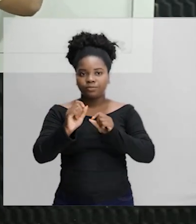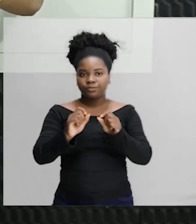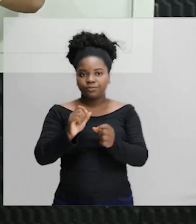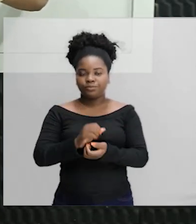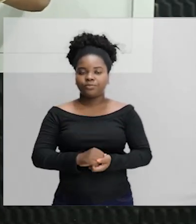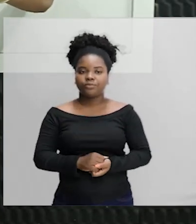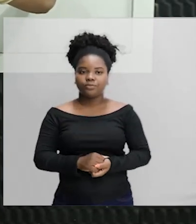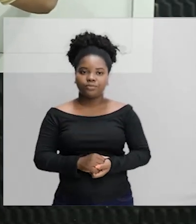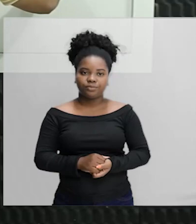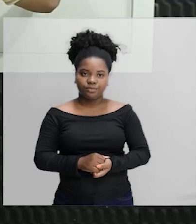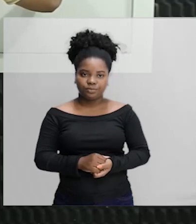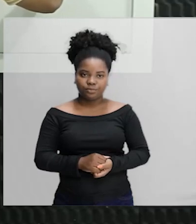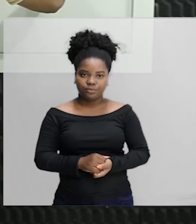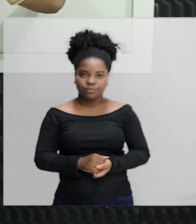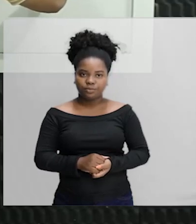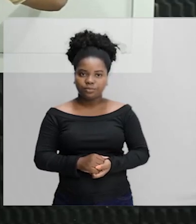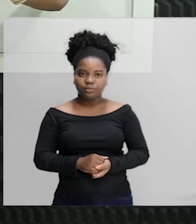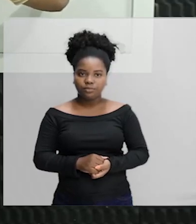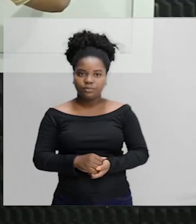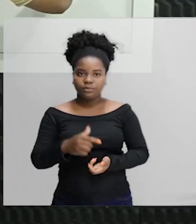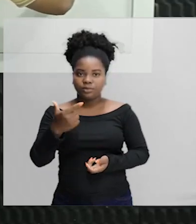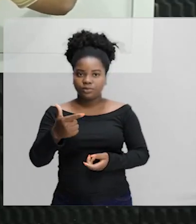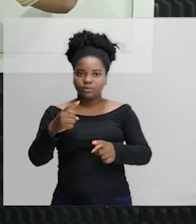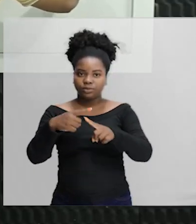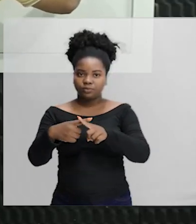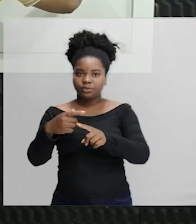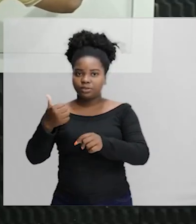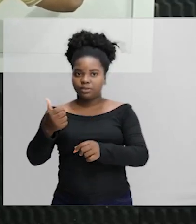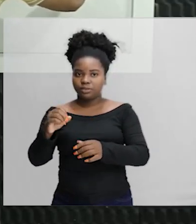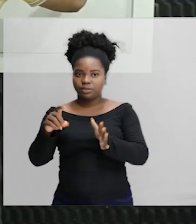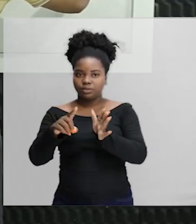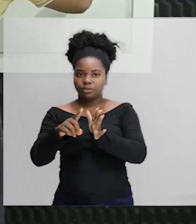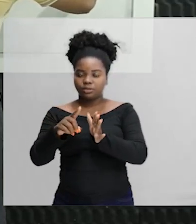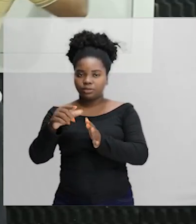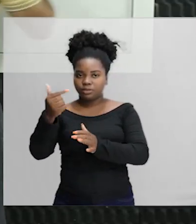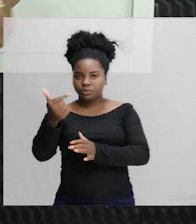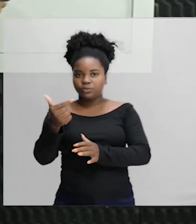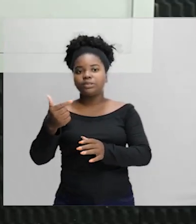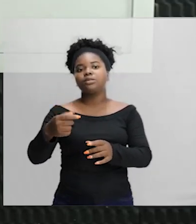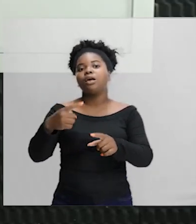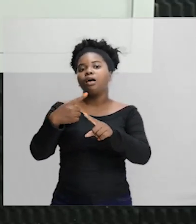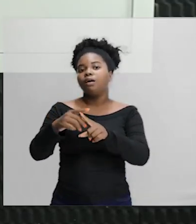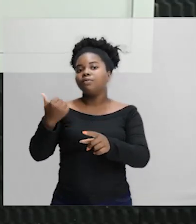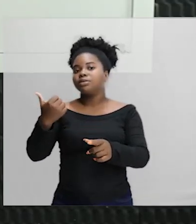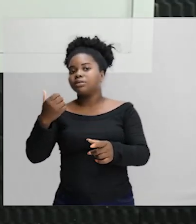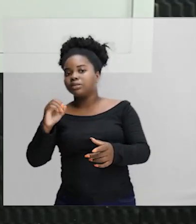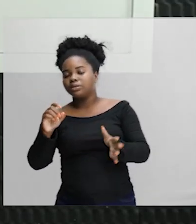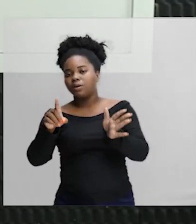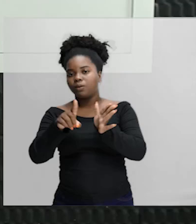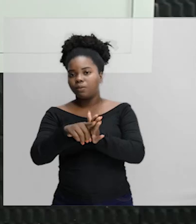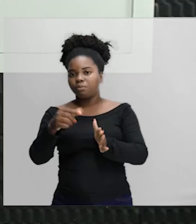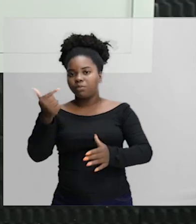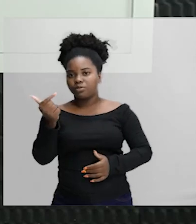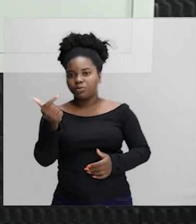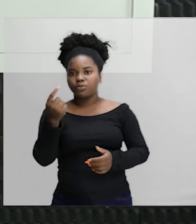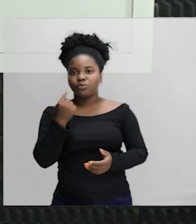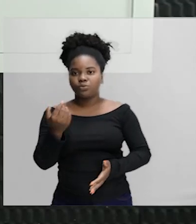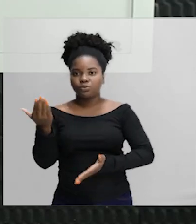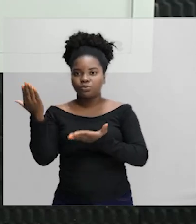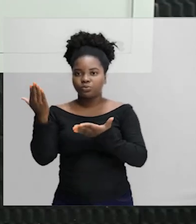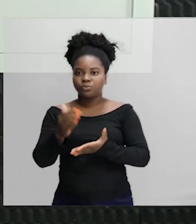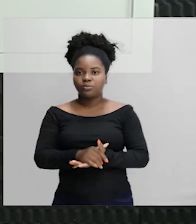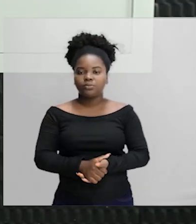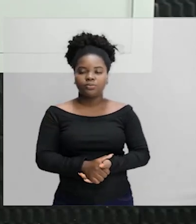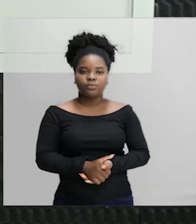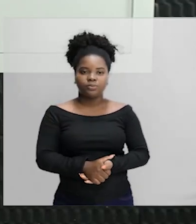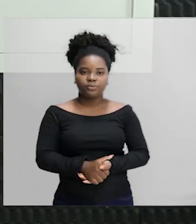Utilizando, né, a mesma forma que nós fizemos anteriormente, 200 é 2 vezes